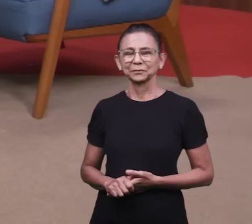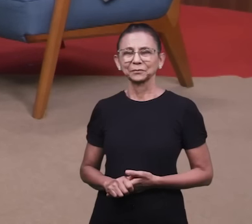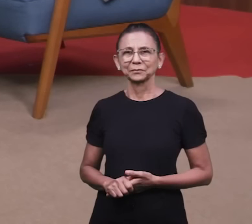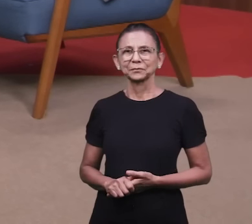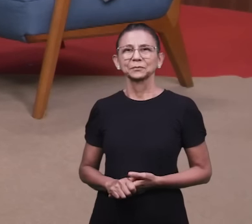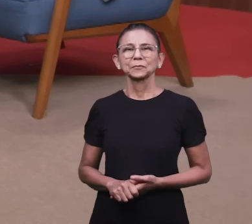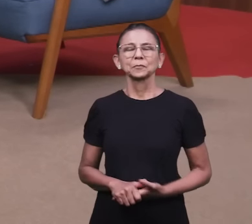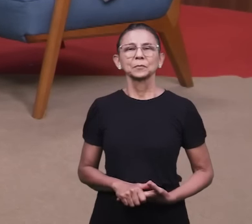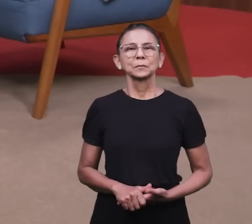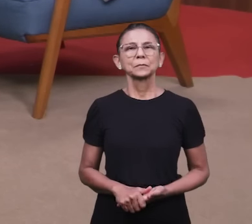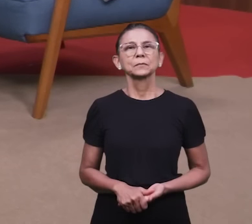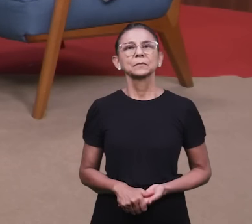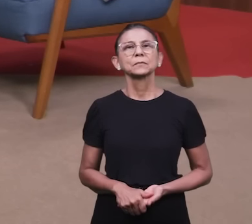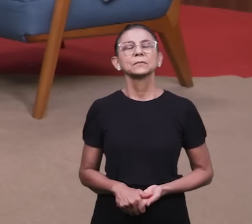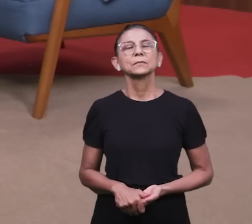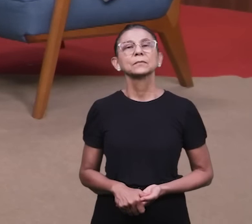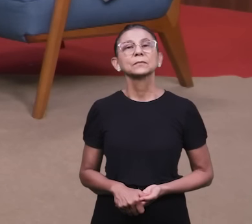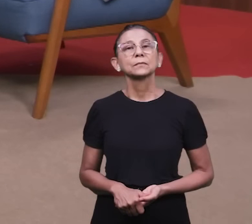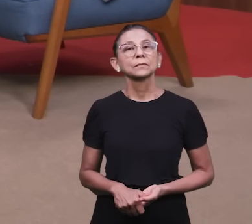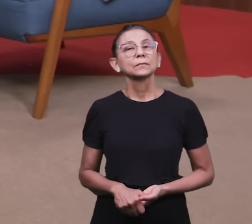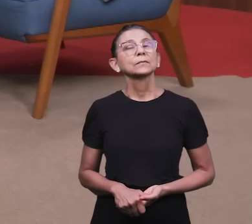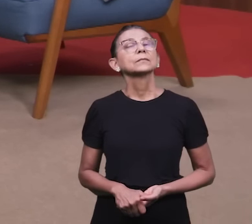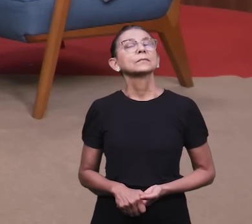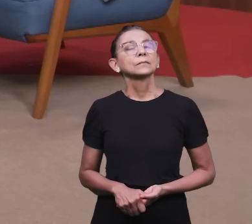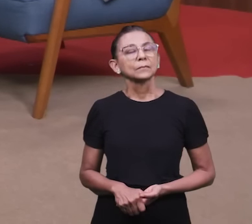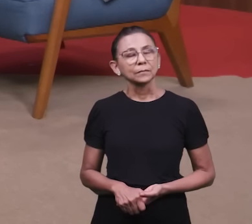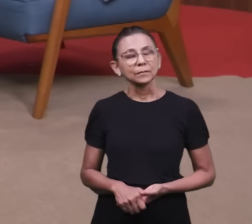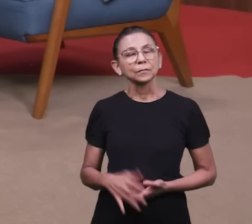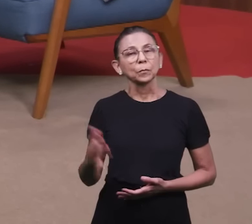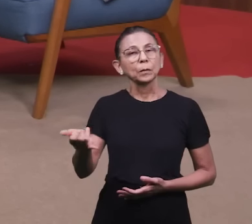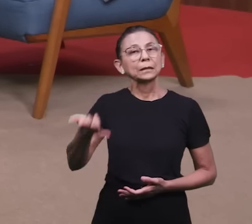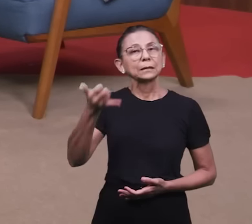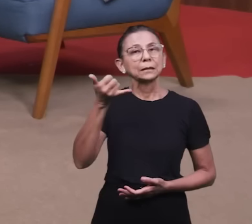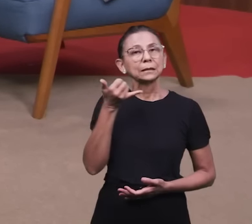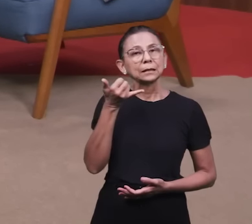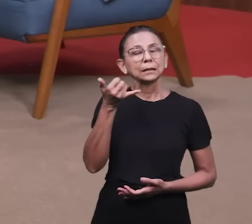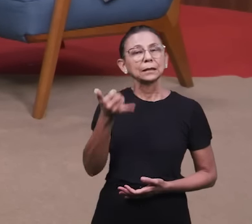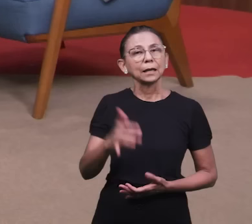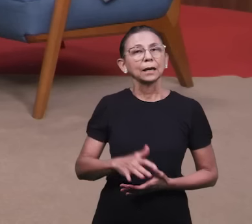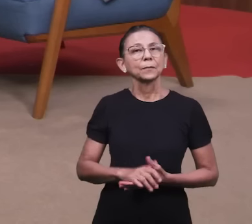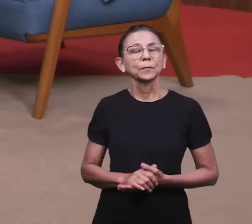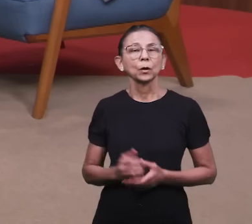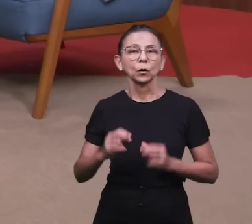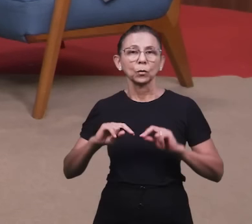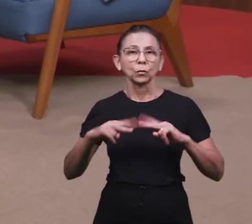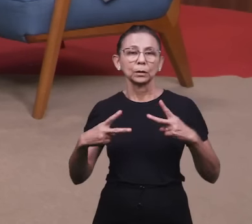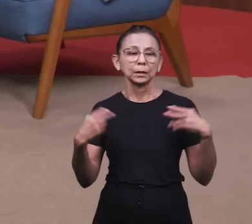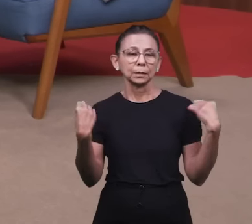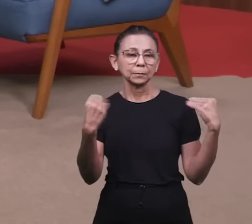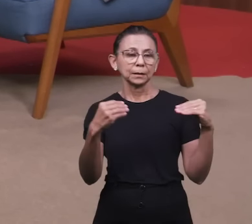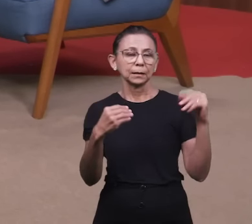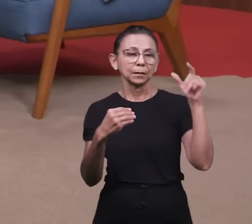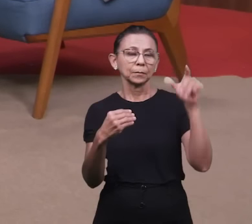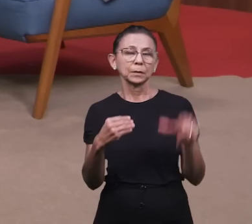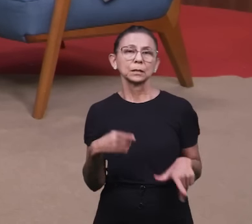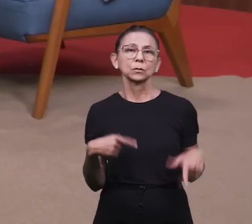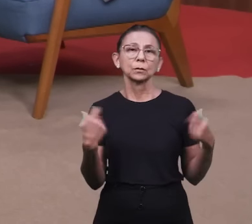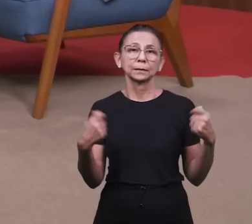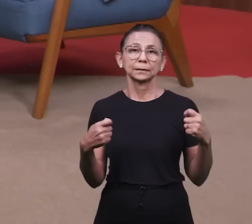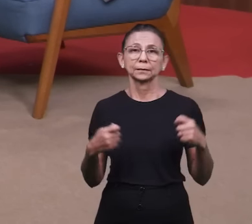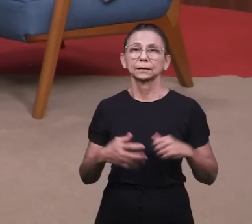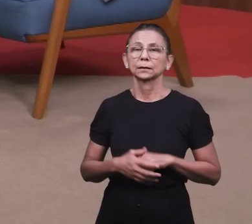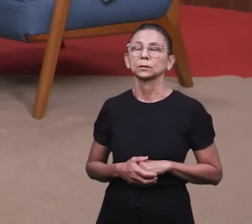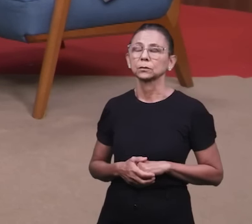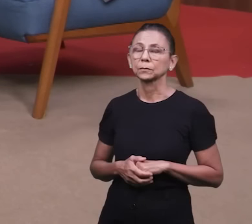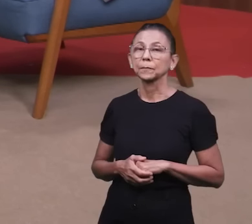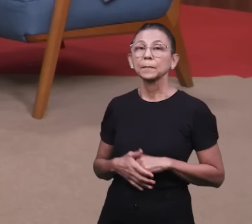0800707 3076 você pode ligar ou pode enviar para alguém que está precisando porque porque quando